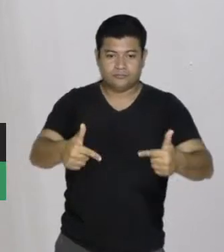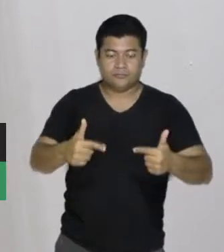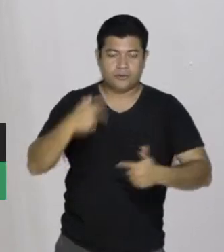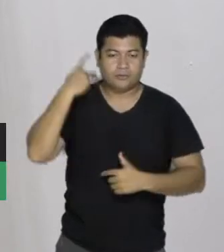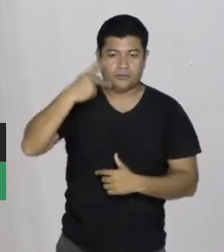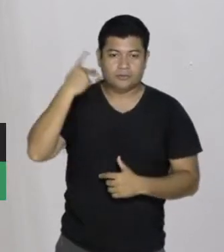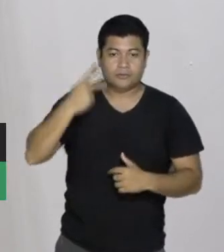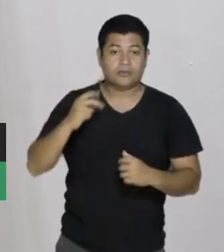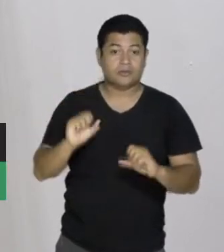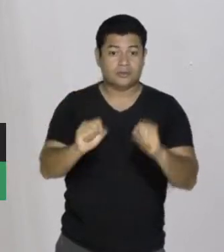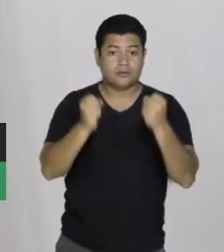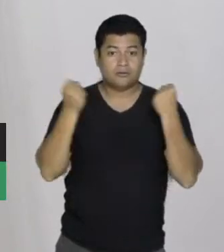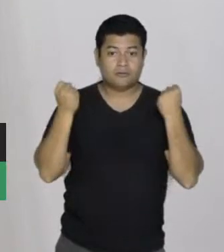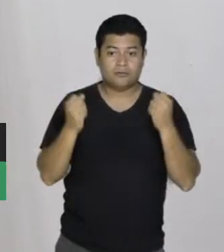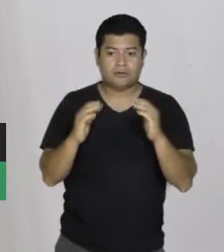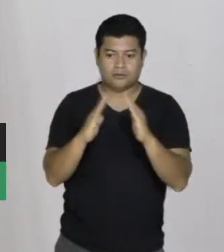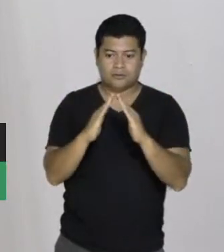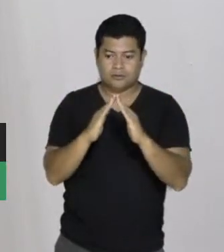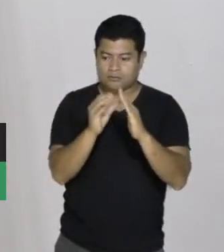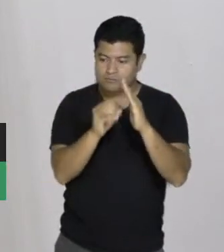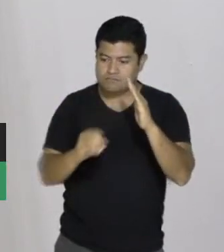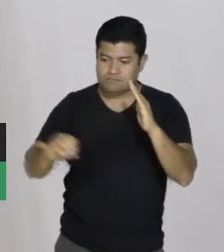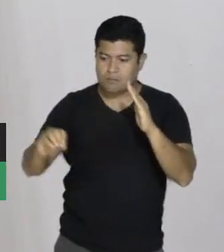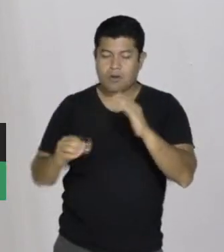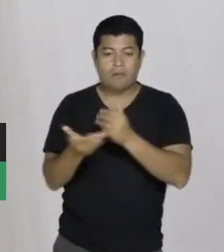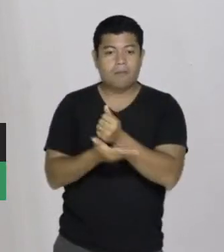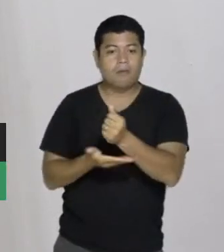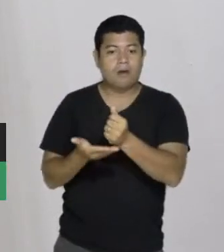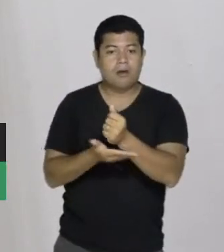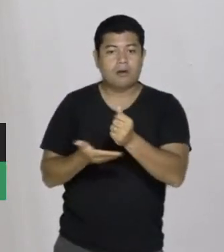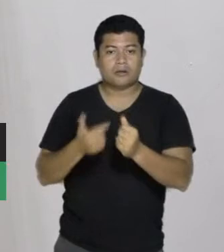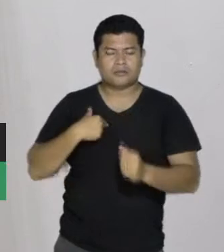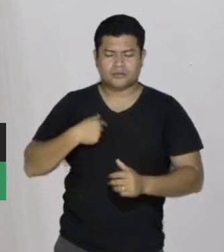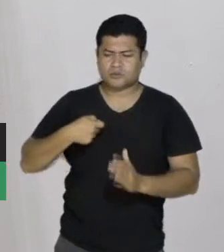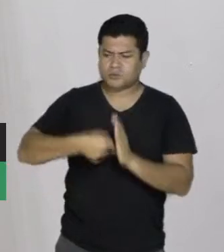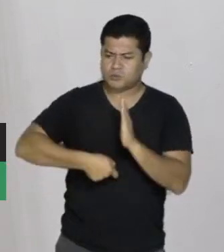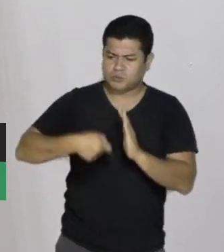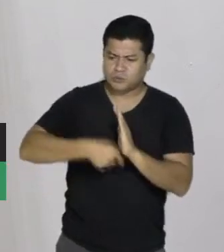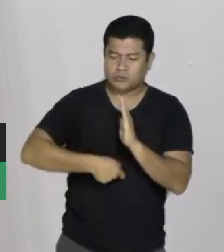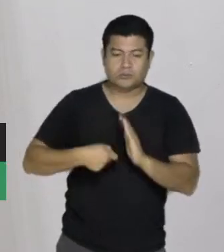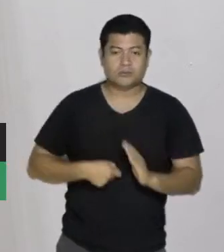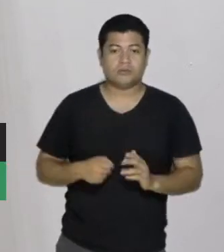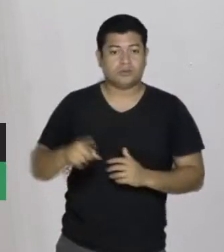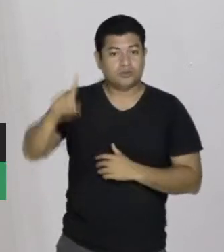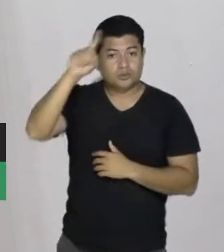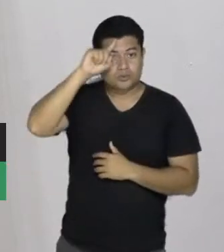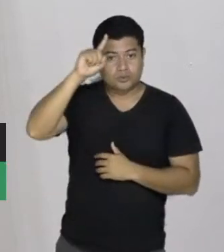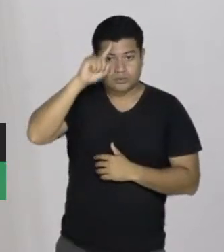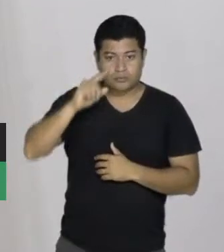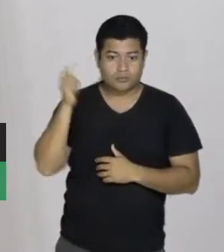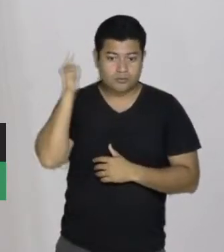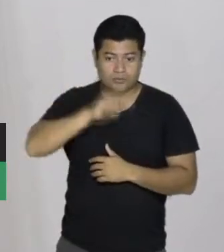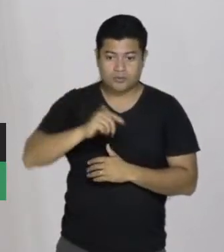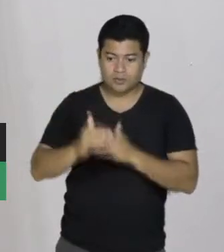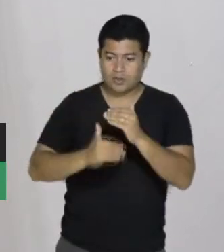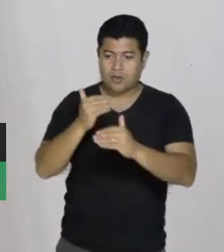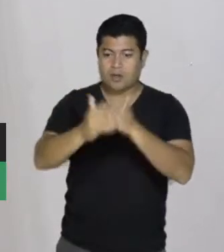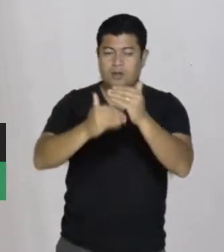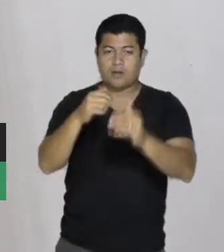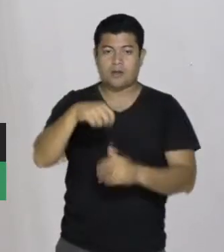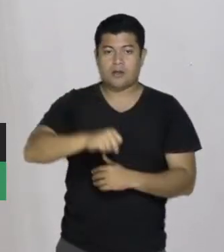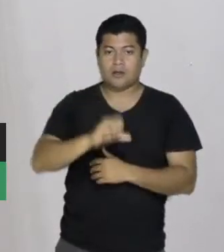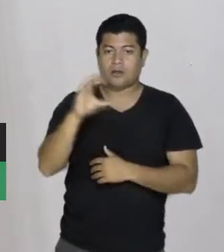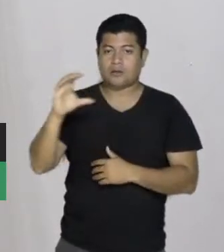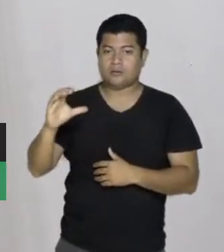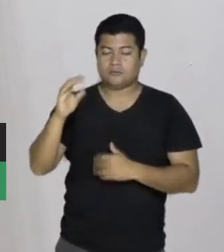saneamento básico e meu esforço diário para que Santa Catarina consiga avançar muito obrigado